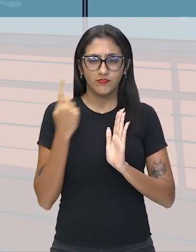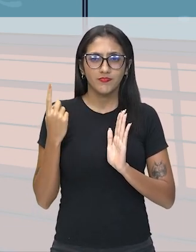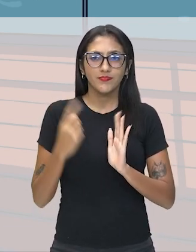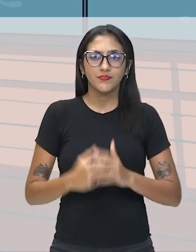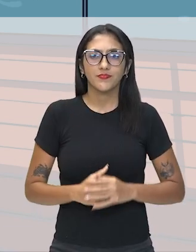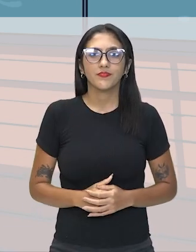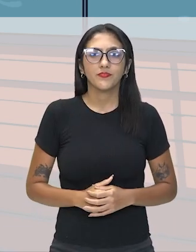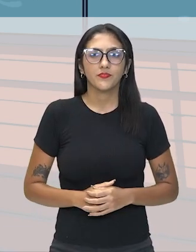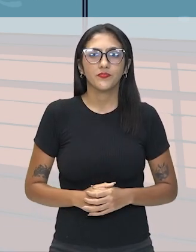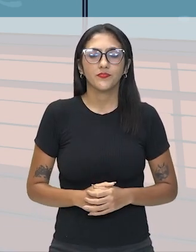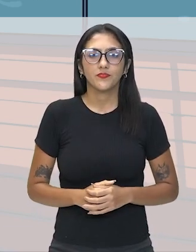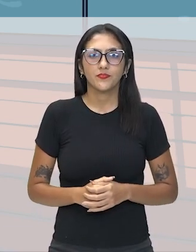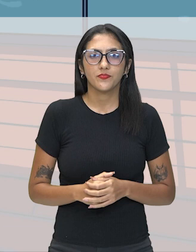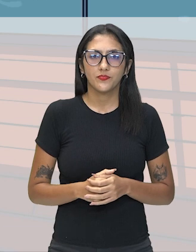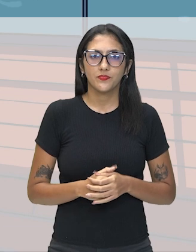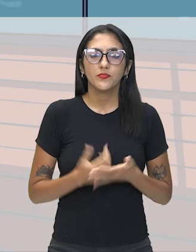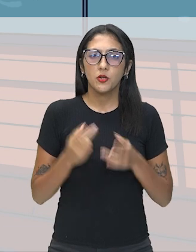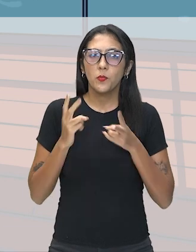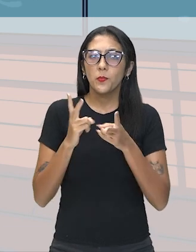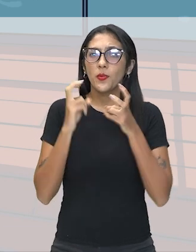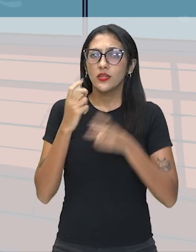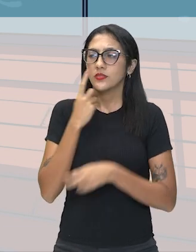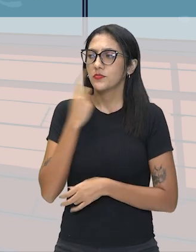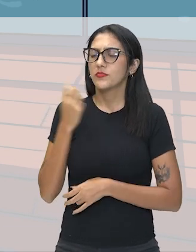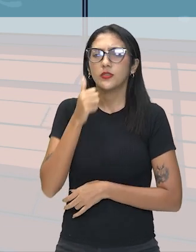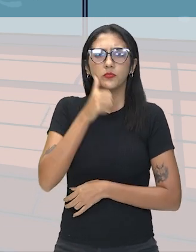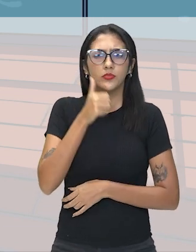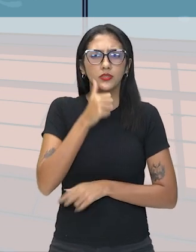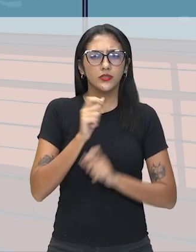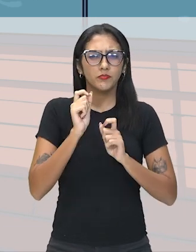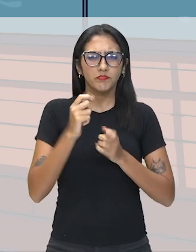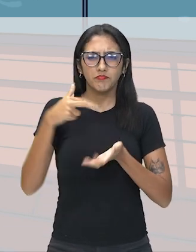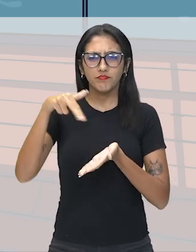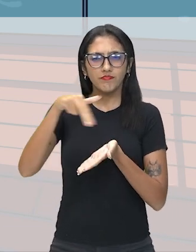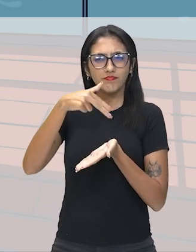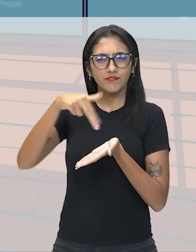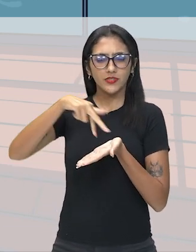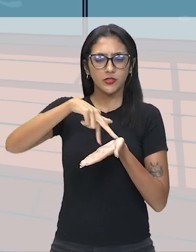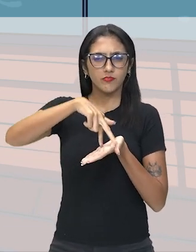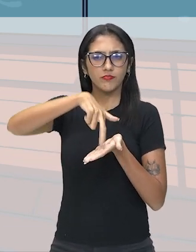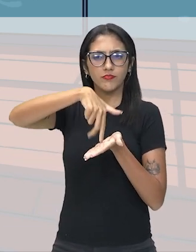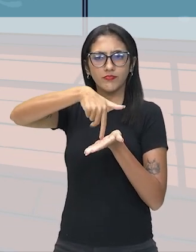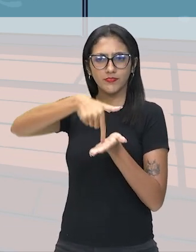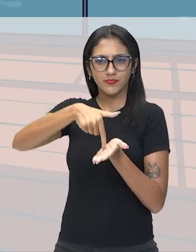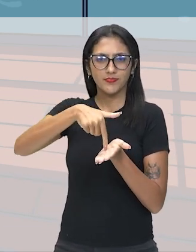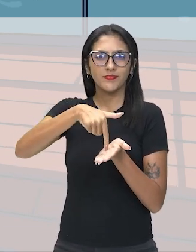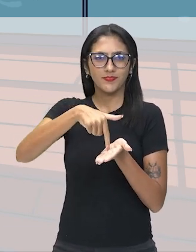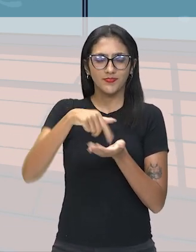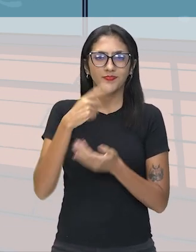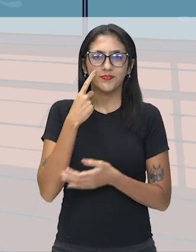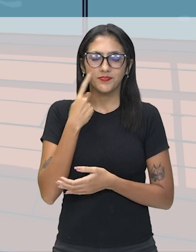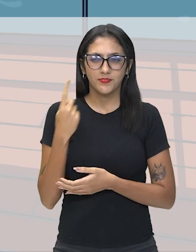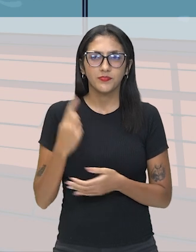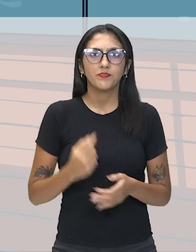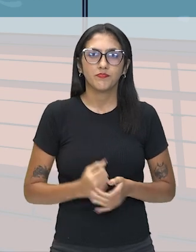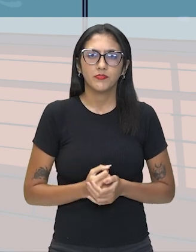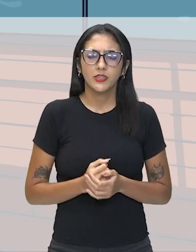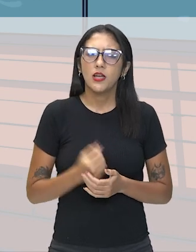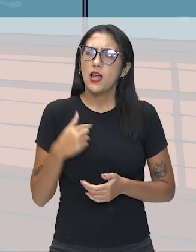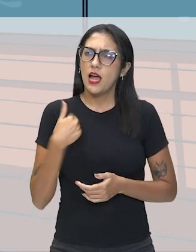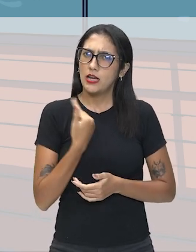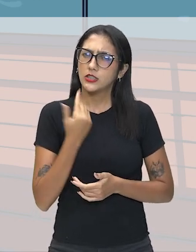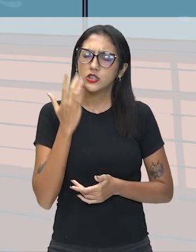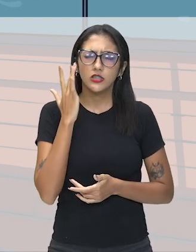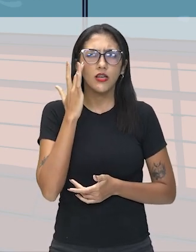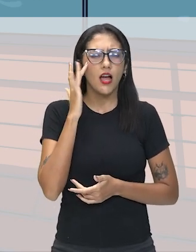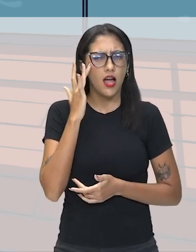ballet? Então aqui vocês podem observar que a Victoria está fazendo todos os movimentos de balé, não é? Crendo nós que ela está fazendo